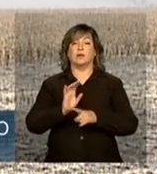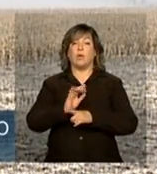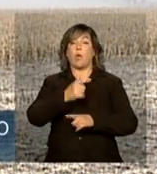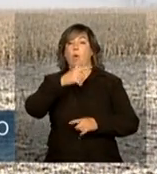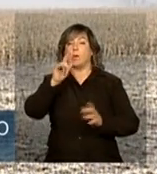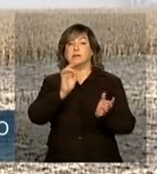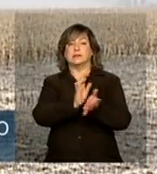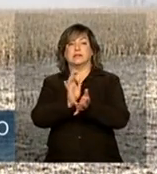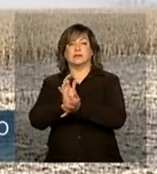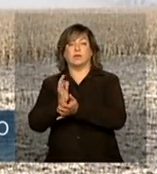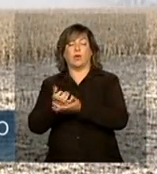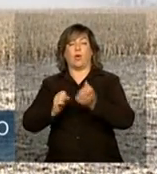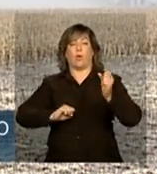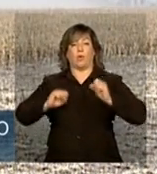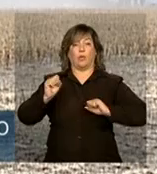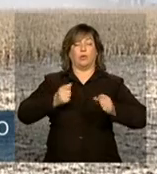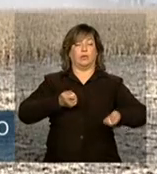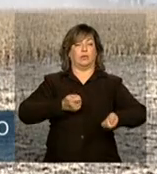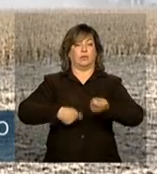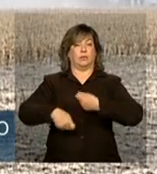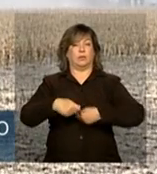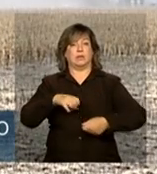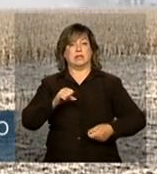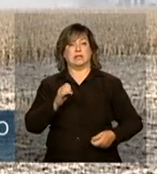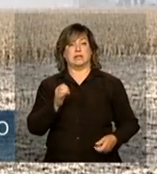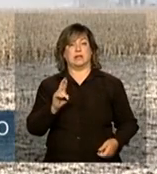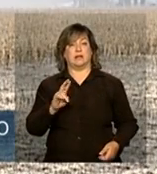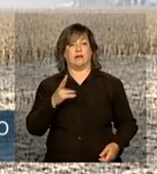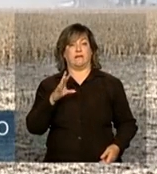economia como indústria Comércio e